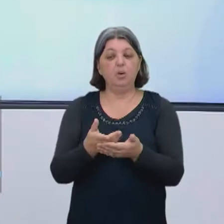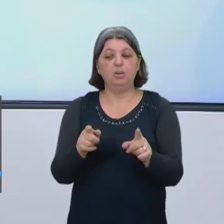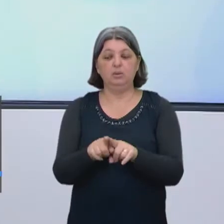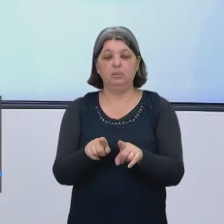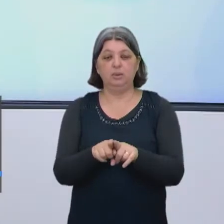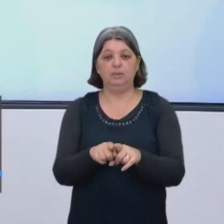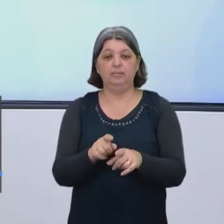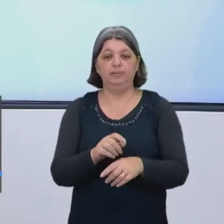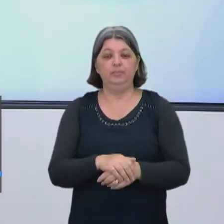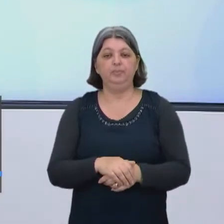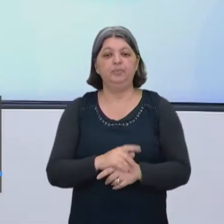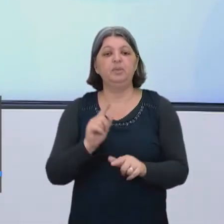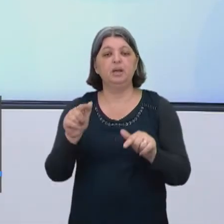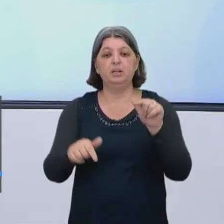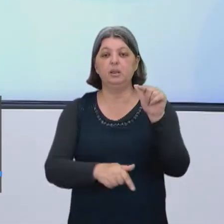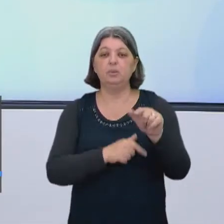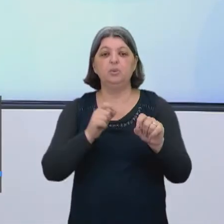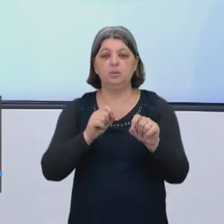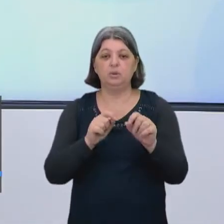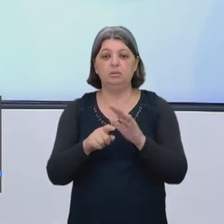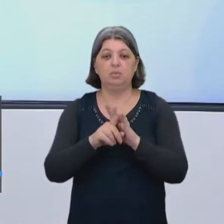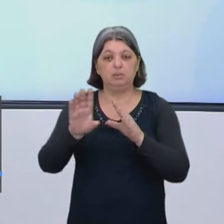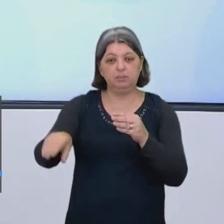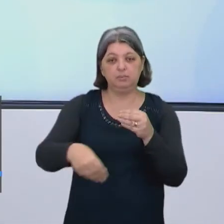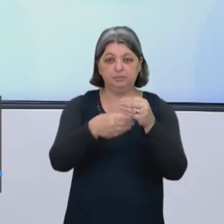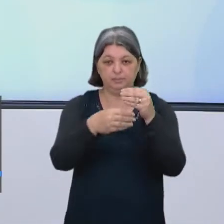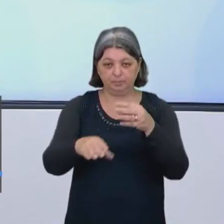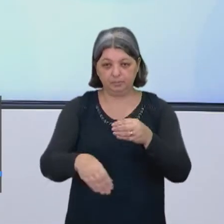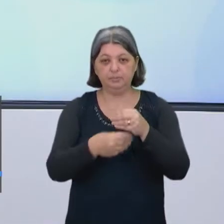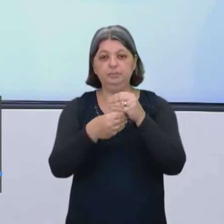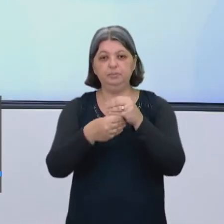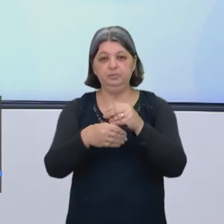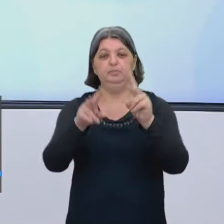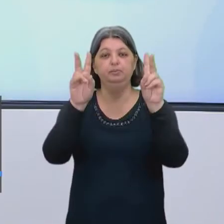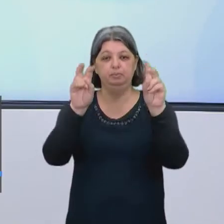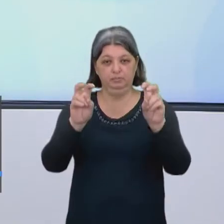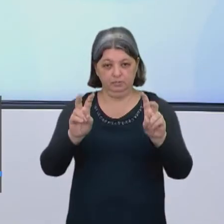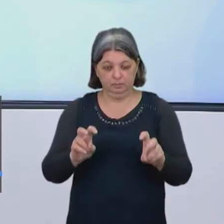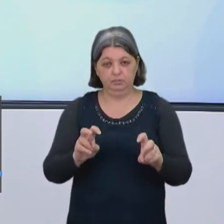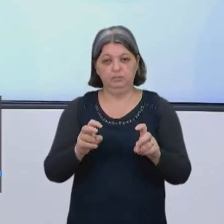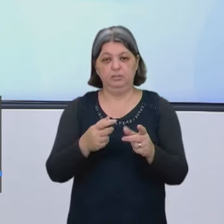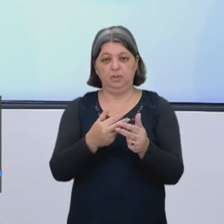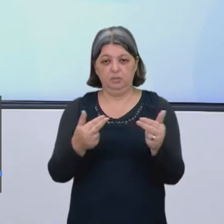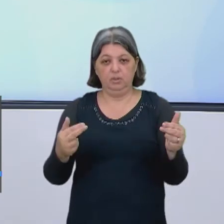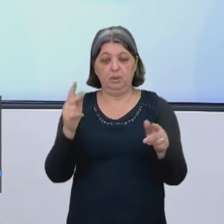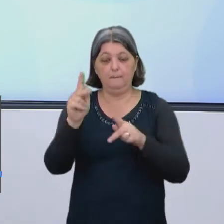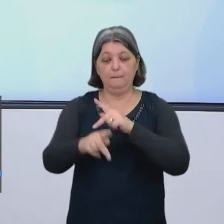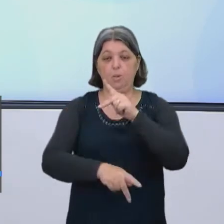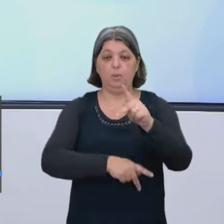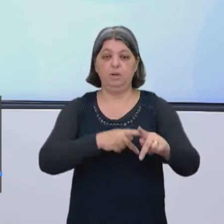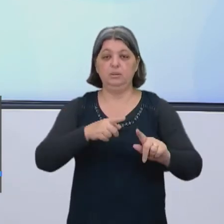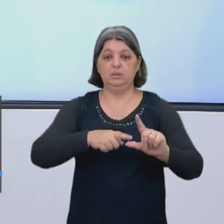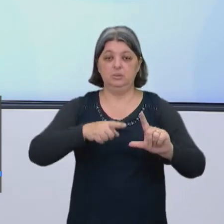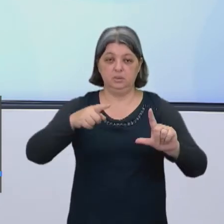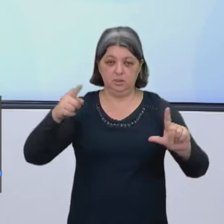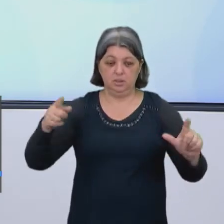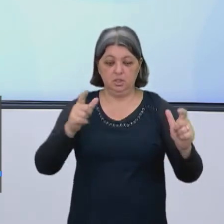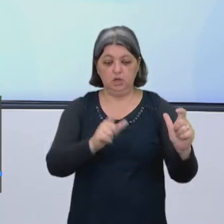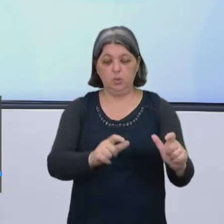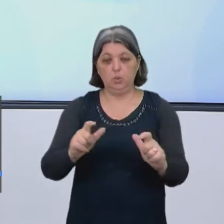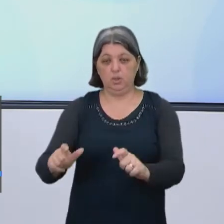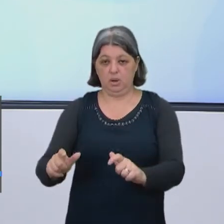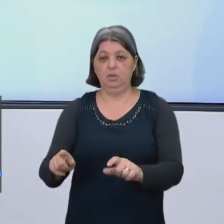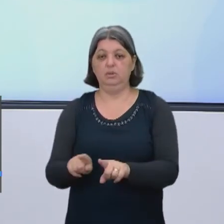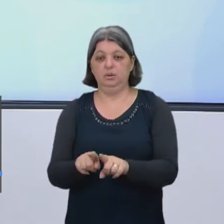que a gente trabalhou, integramos aí os componentes entre o população e índice e o demografia, né? Que é